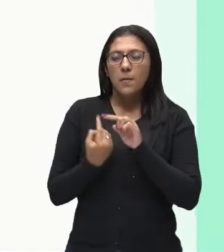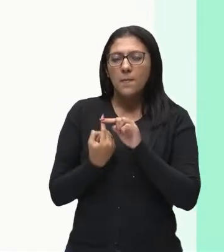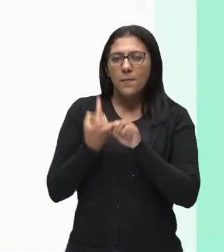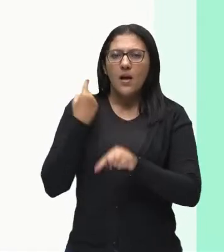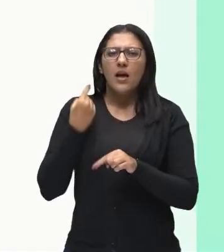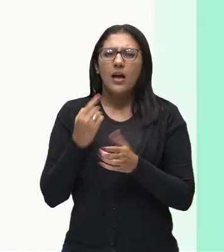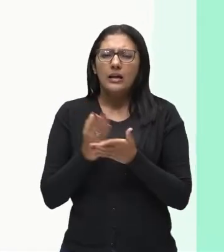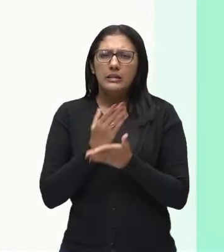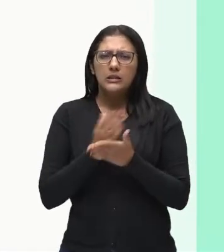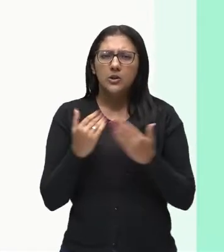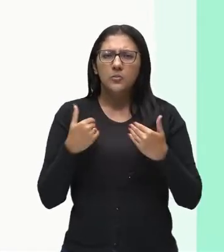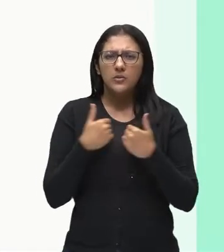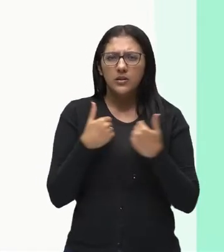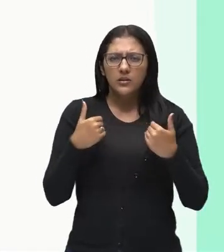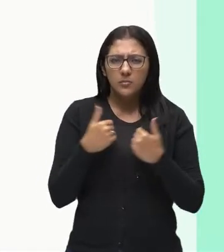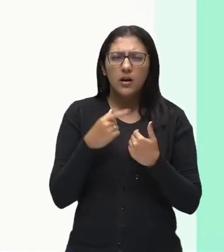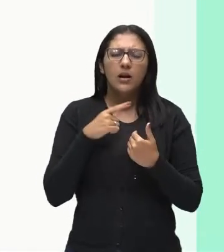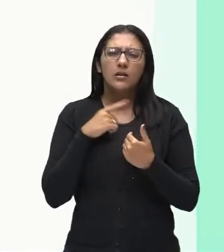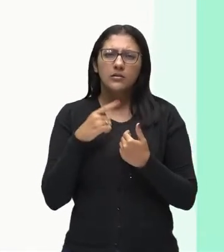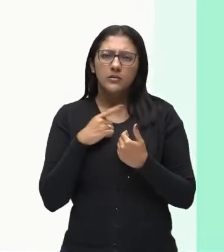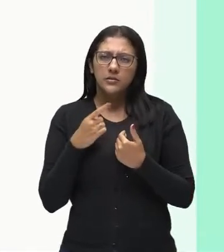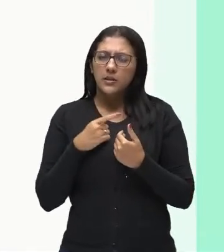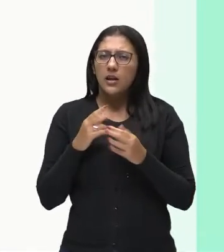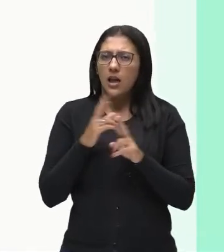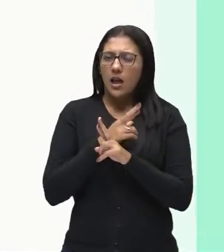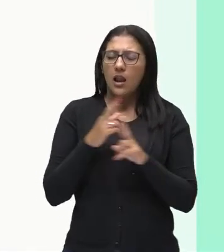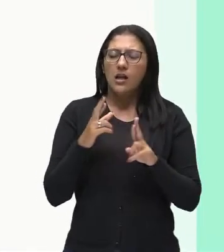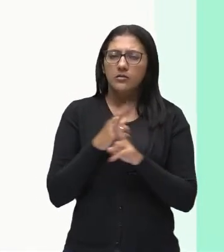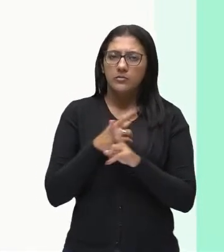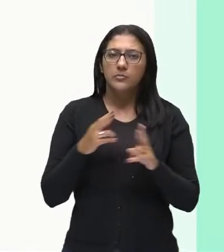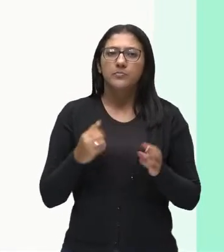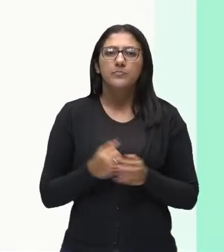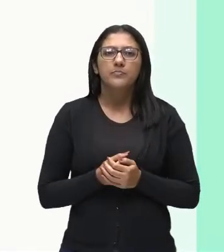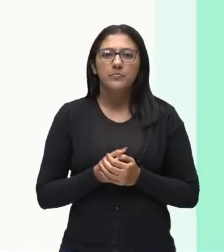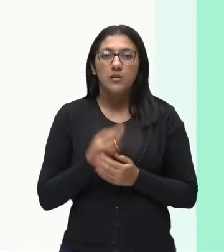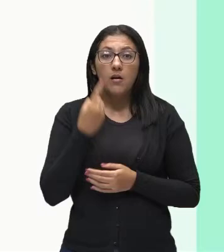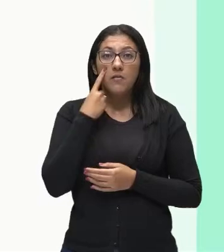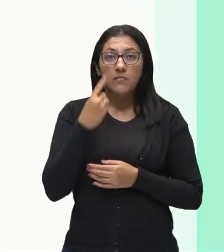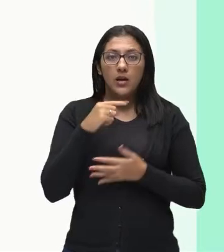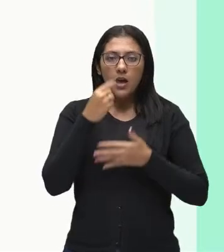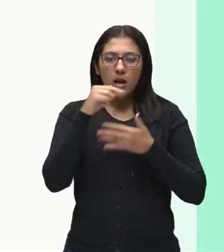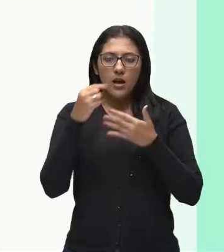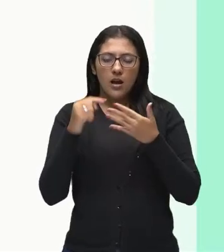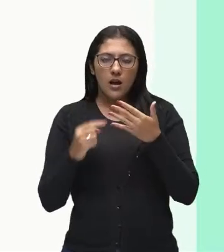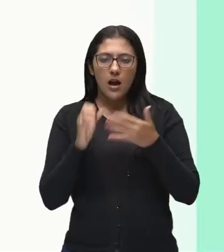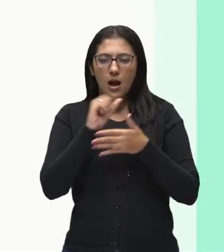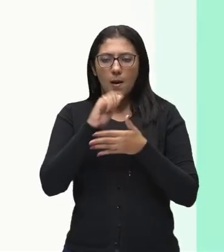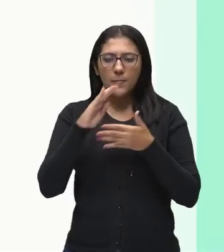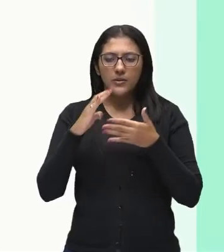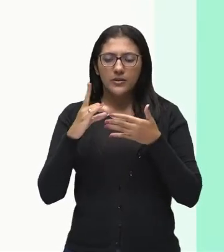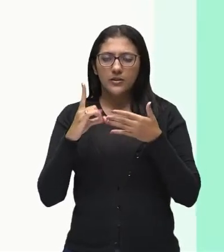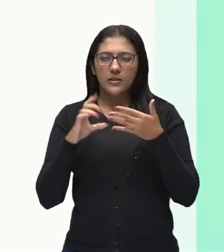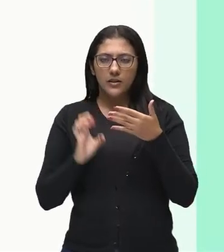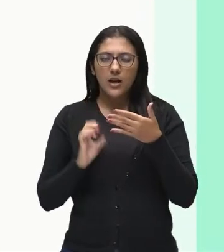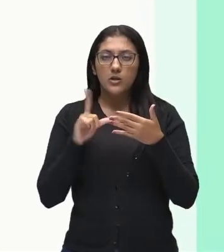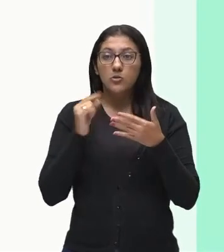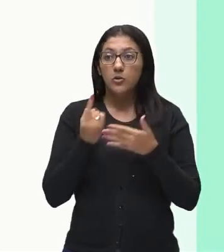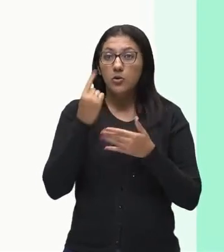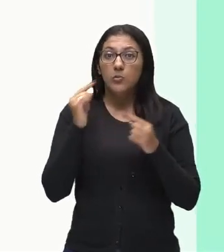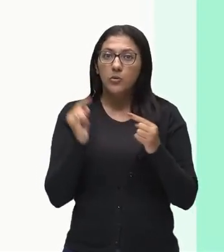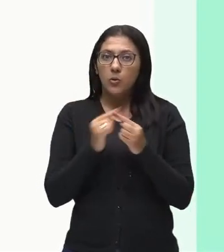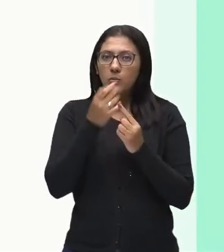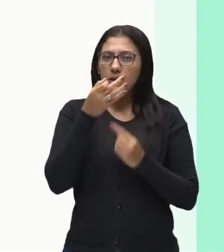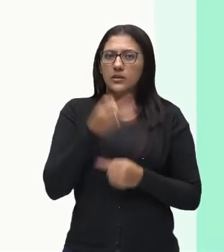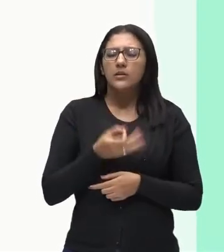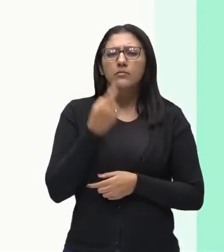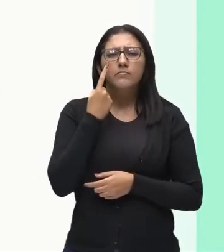e permanecem nas aves e nos mamíferos. Assinale a alternativa que apresenta um desses anexos e sua função. Então, olha aí, gente,